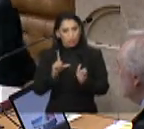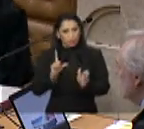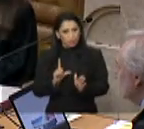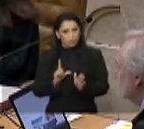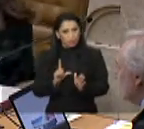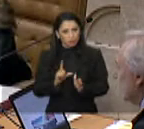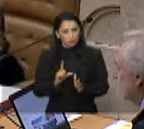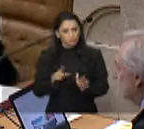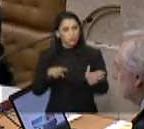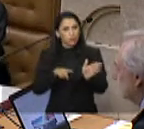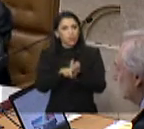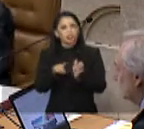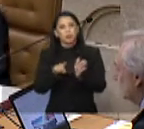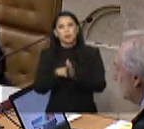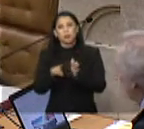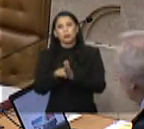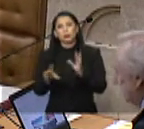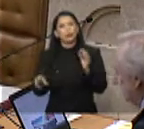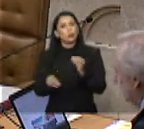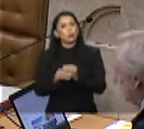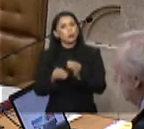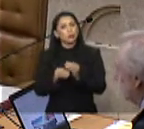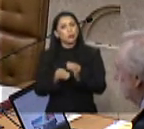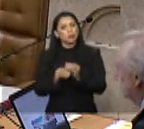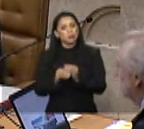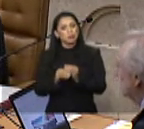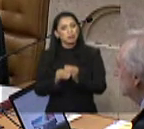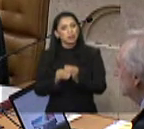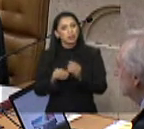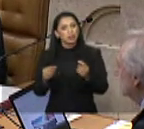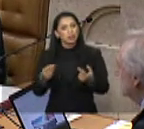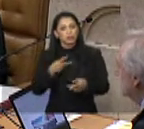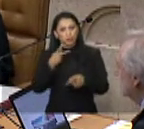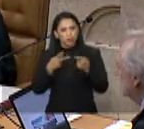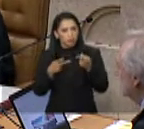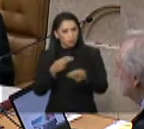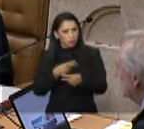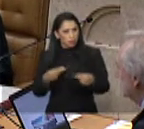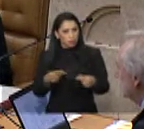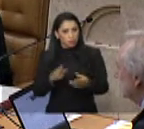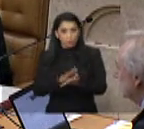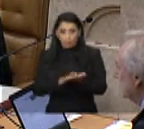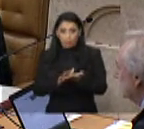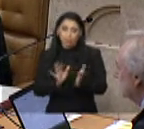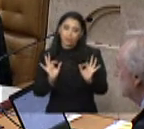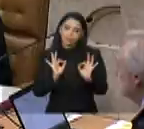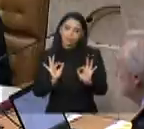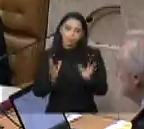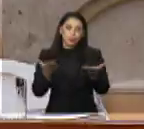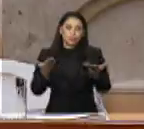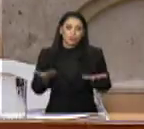alguma observação contra a arte nada havendo declaro aprovada